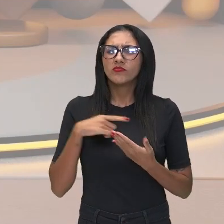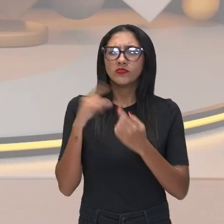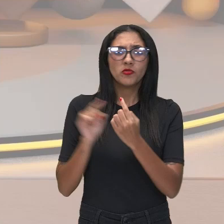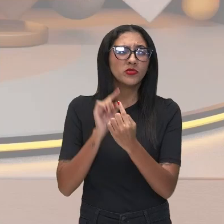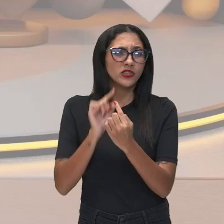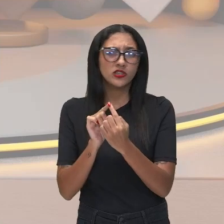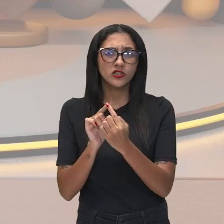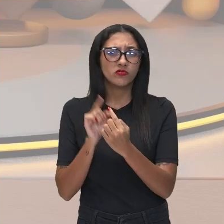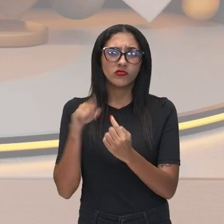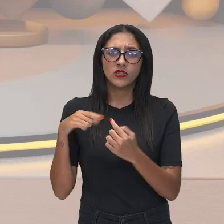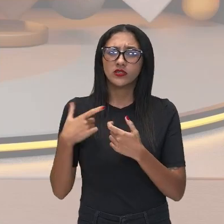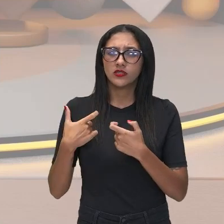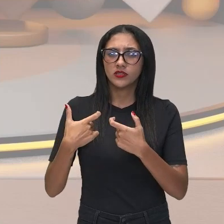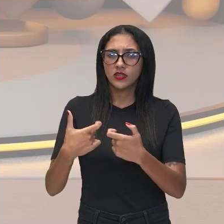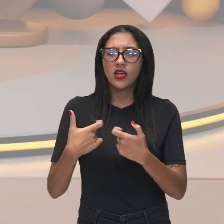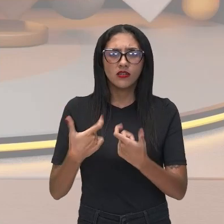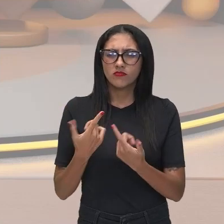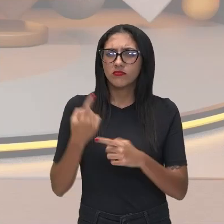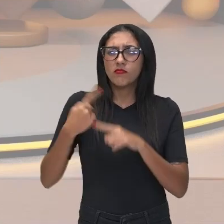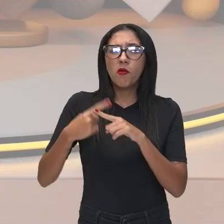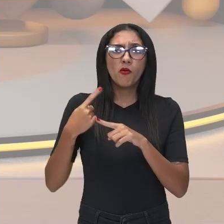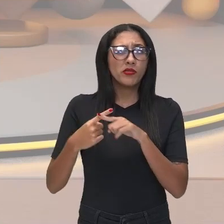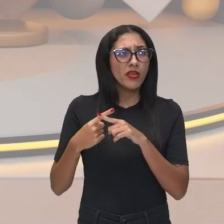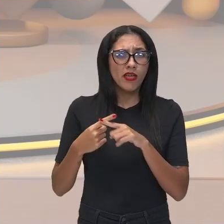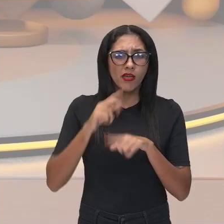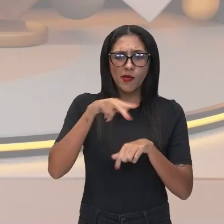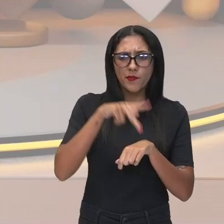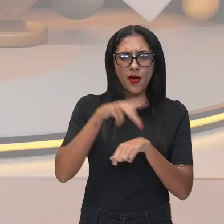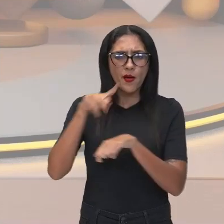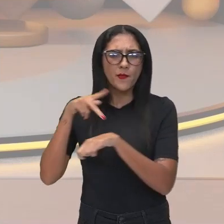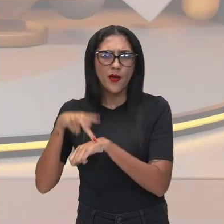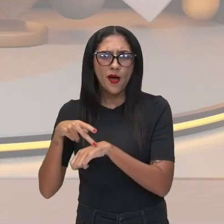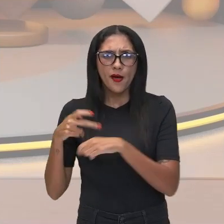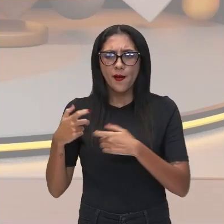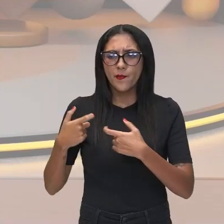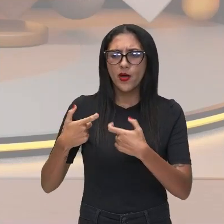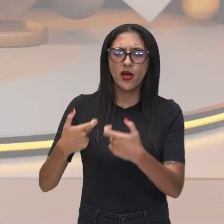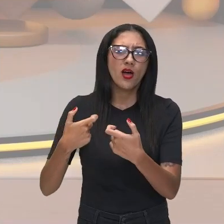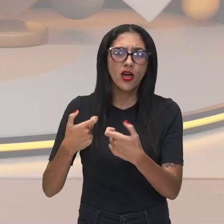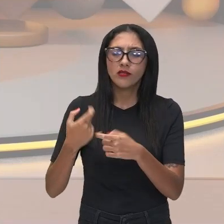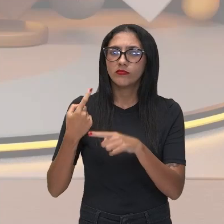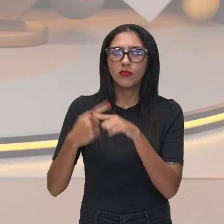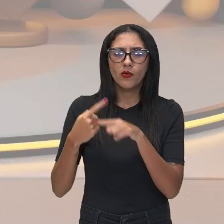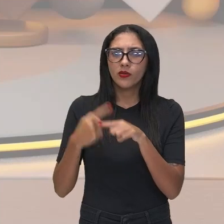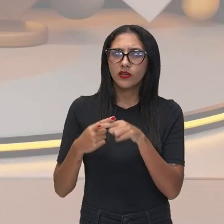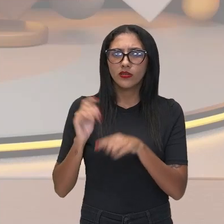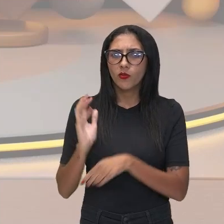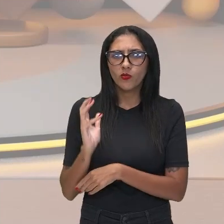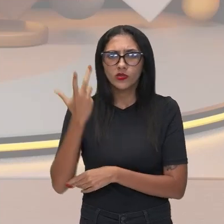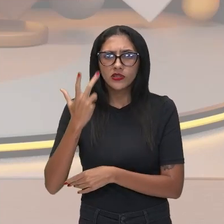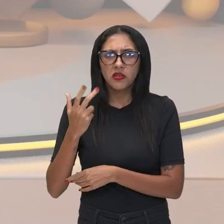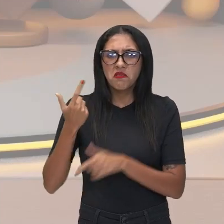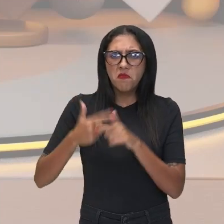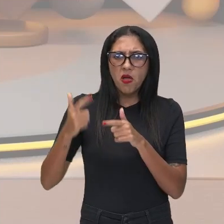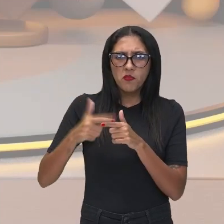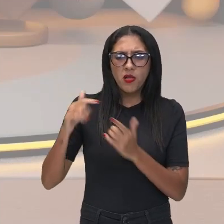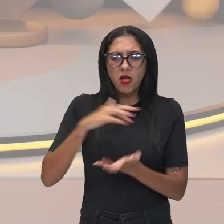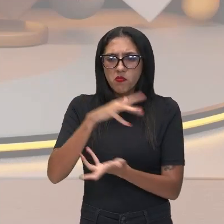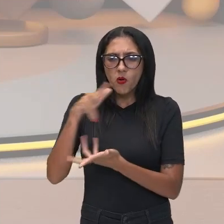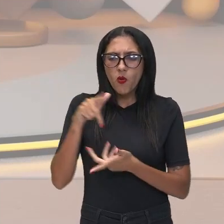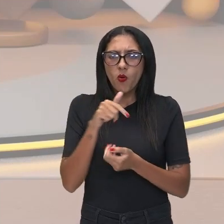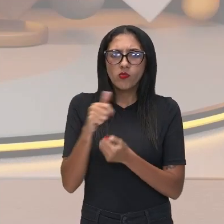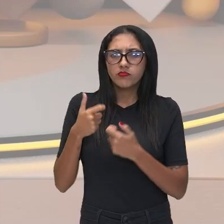né? Por que esses países entraram em guerra? Por que nós chegamos a um conflito mundial envolvendo aí países de